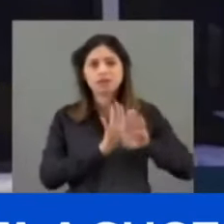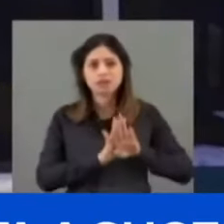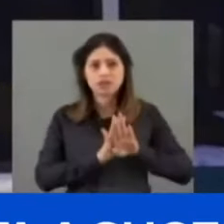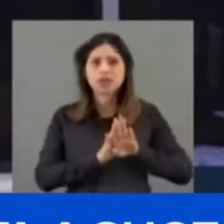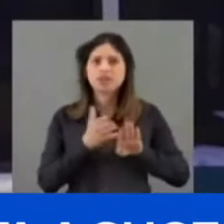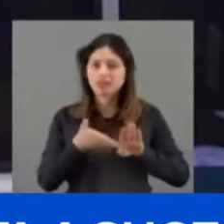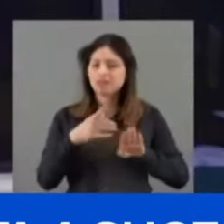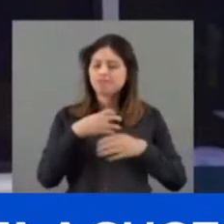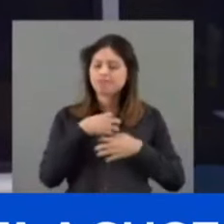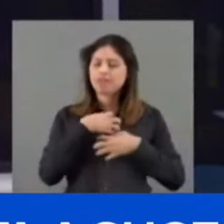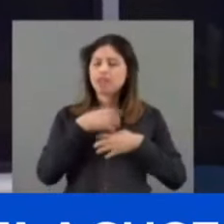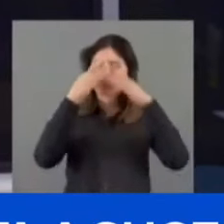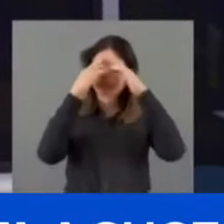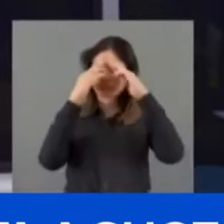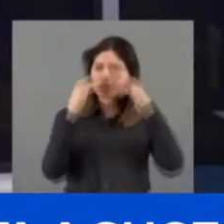caso deles, a união faz a força.